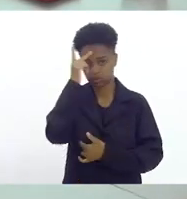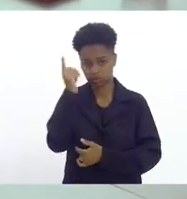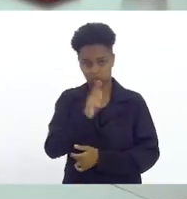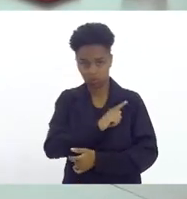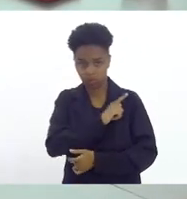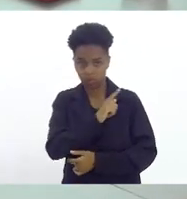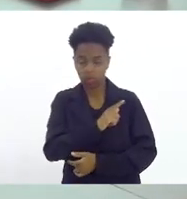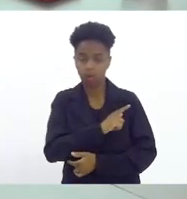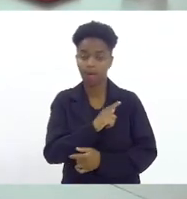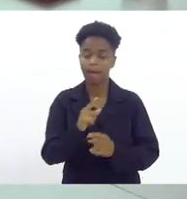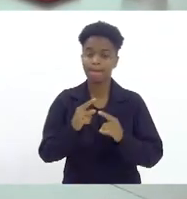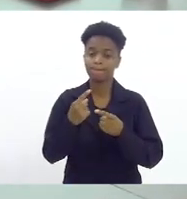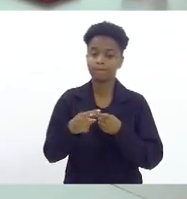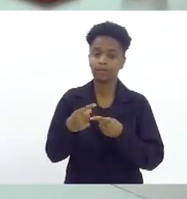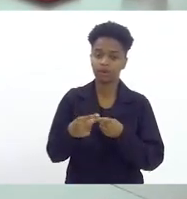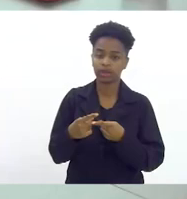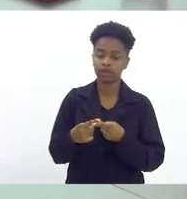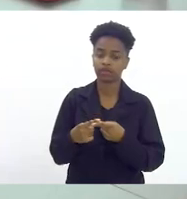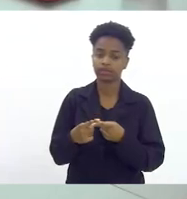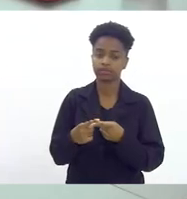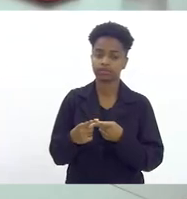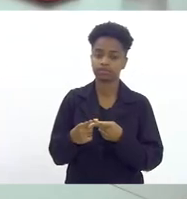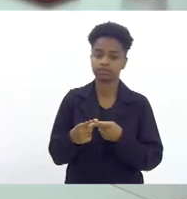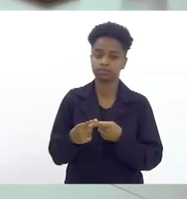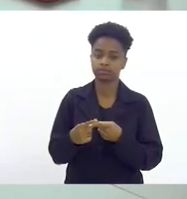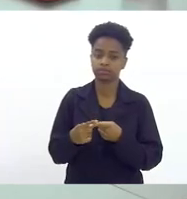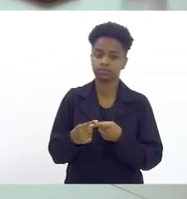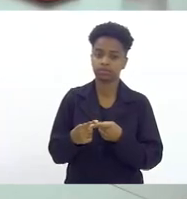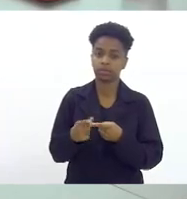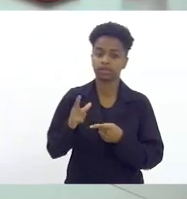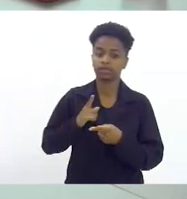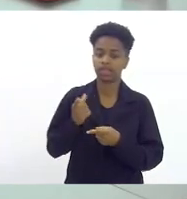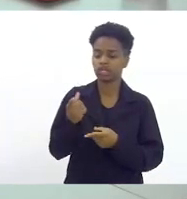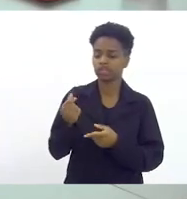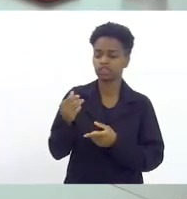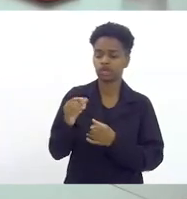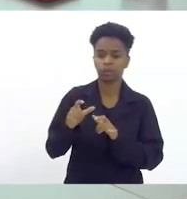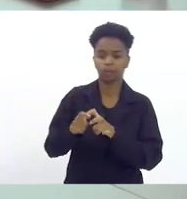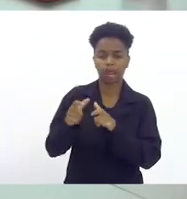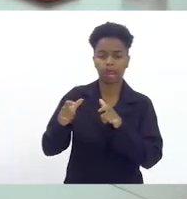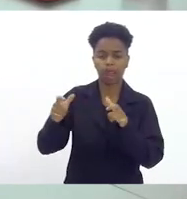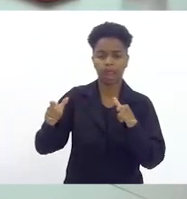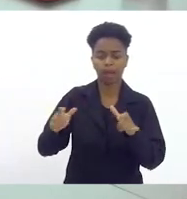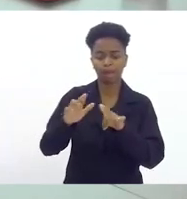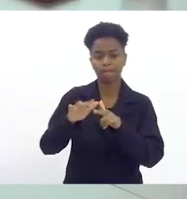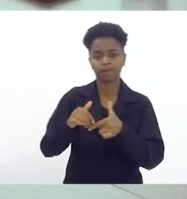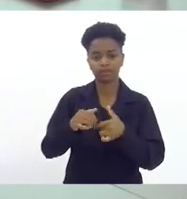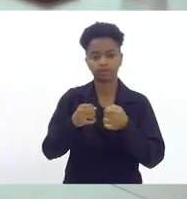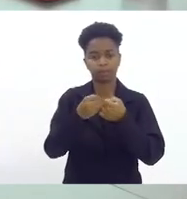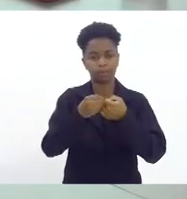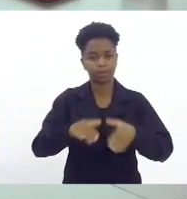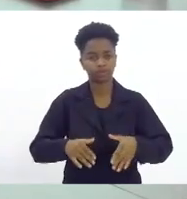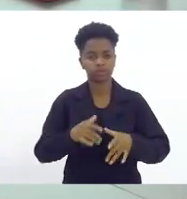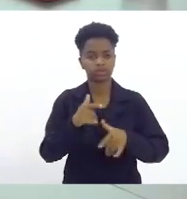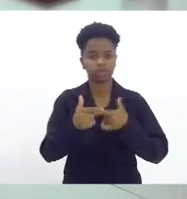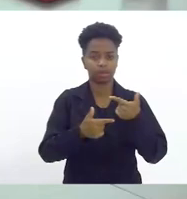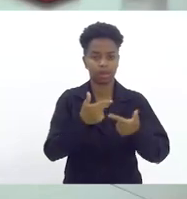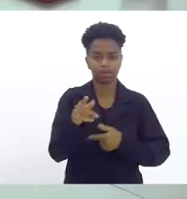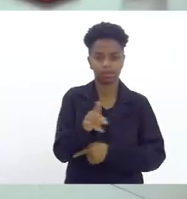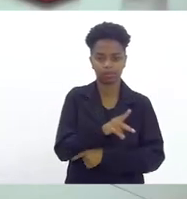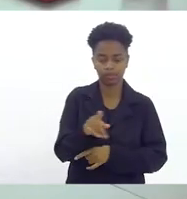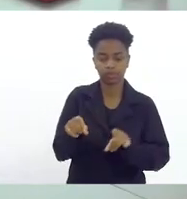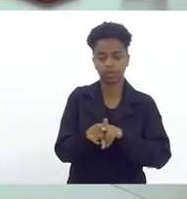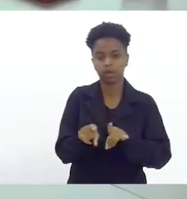ela maximibiliza maximiliza os lucros através da precarização docente e